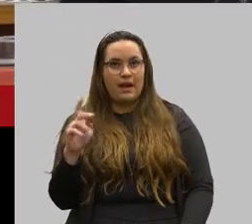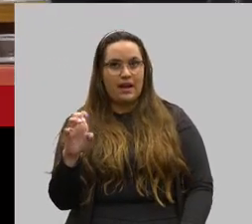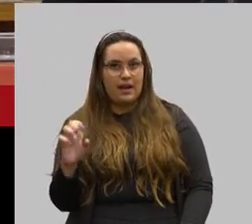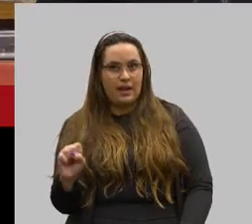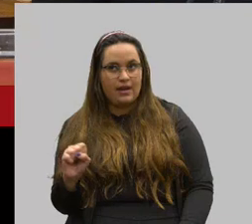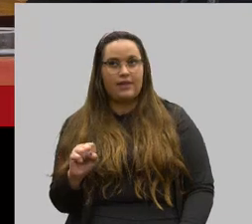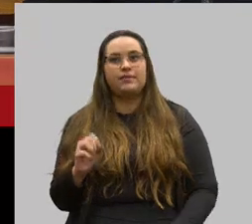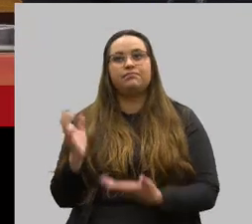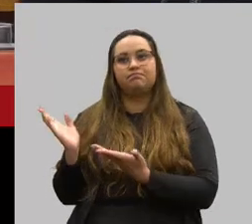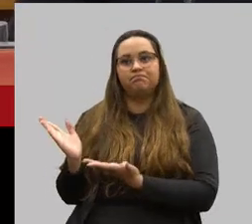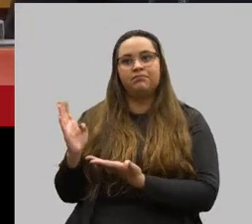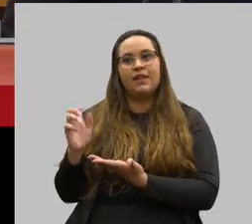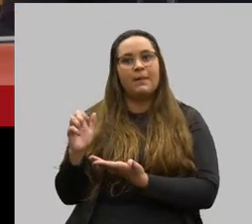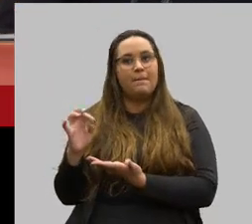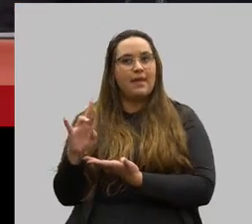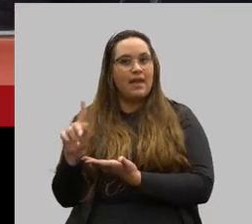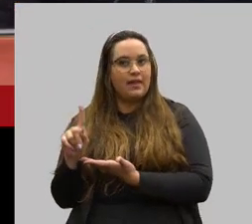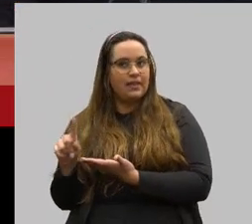Cerqueira o